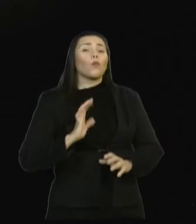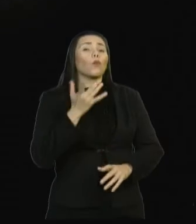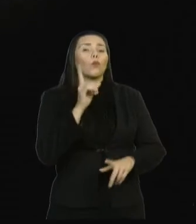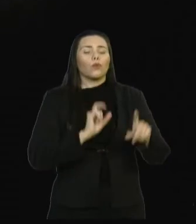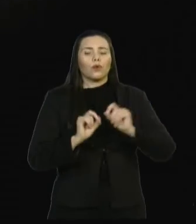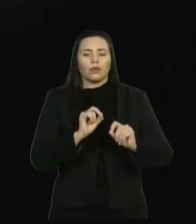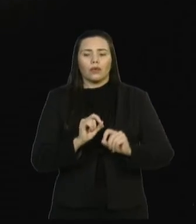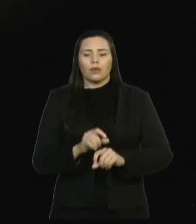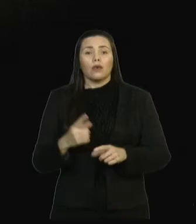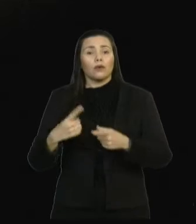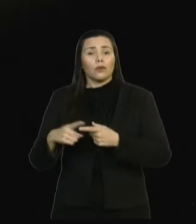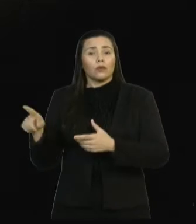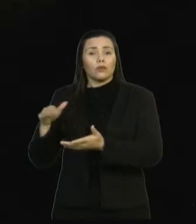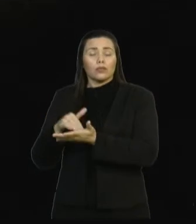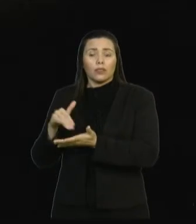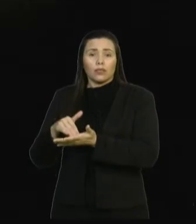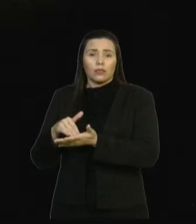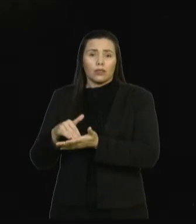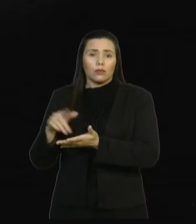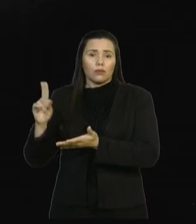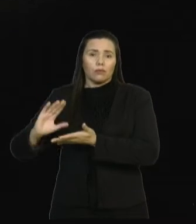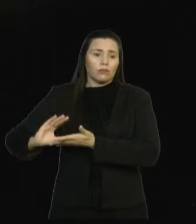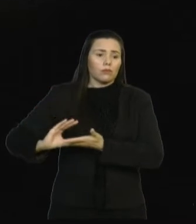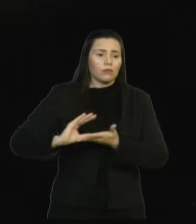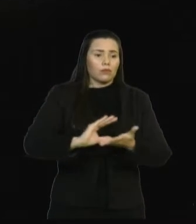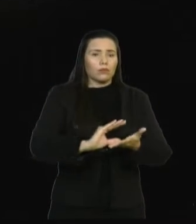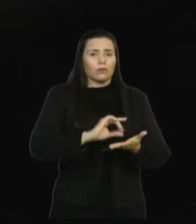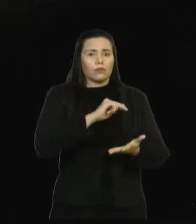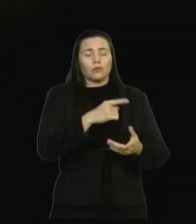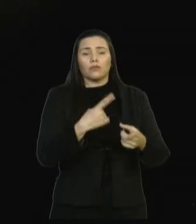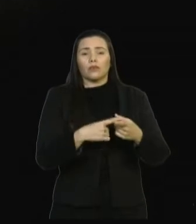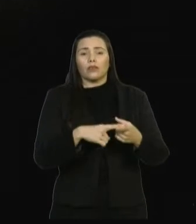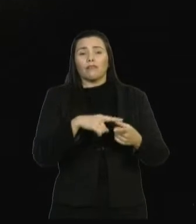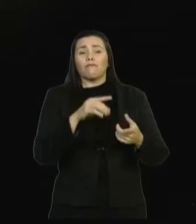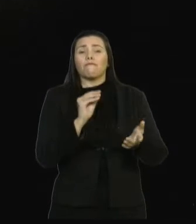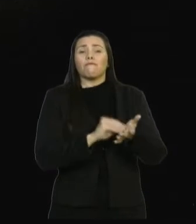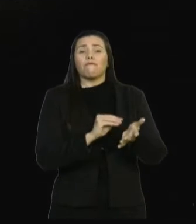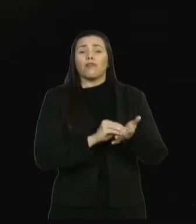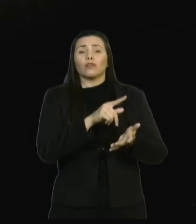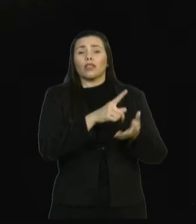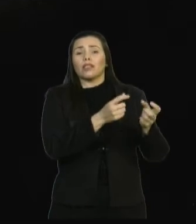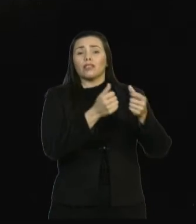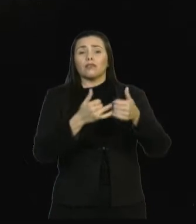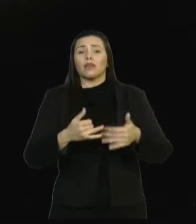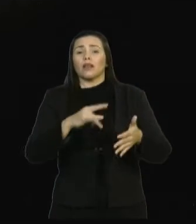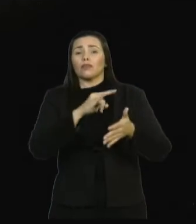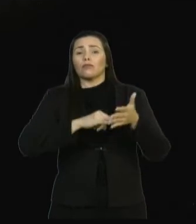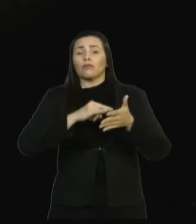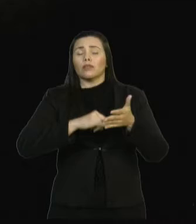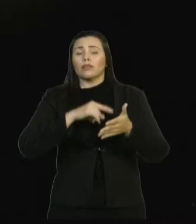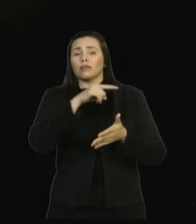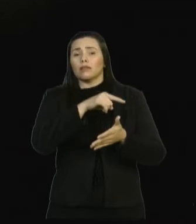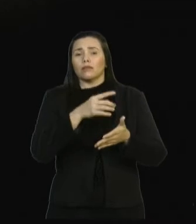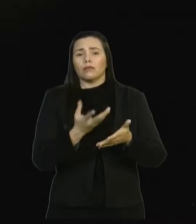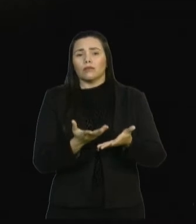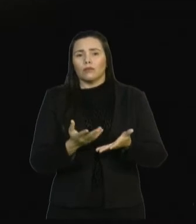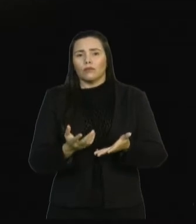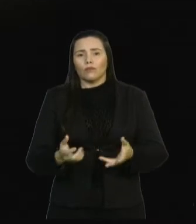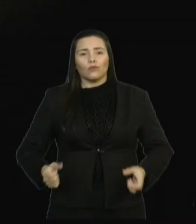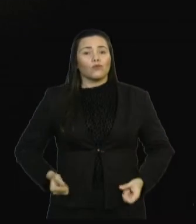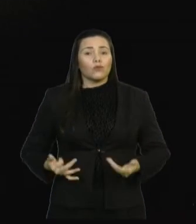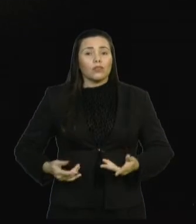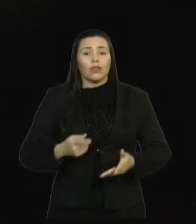me disse que não passa, que o Estado tem recurso, não passa a ter inadimplência. Mas que culpa tem a população da inadimplência dos